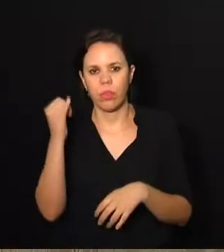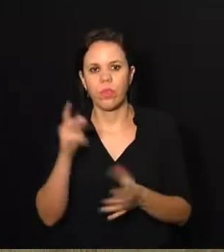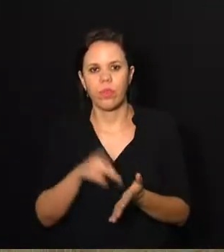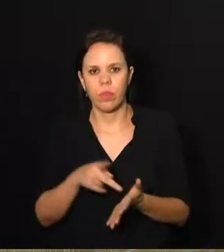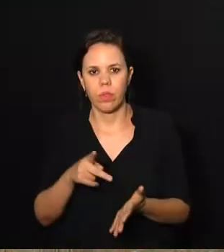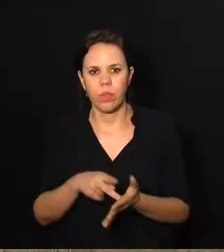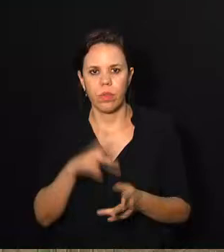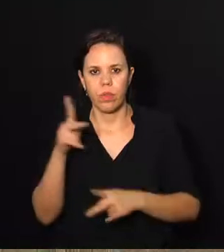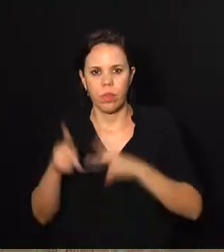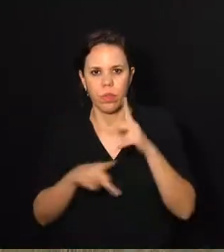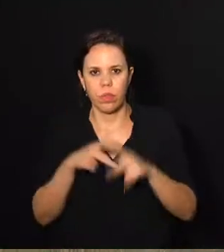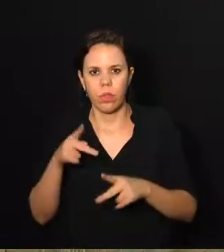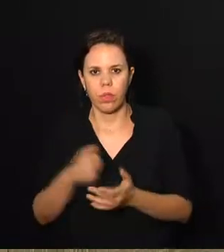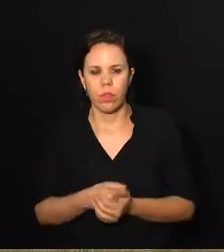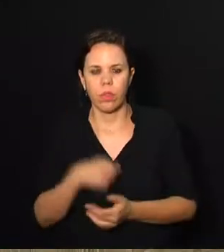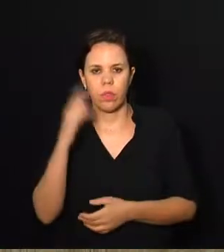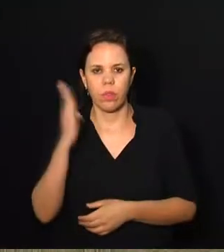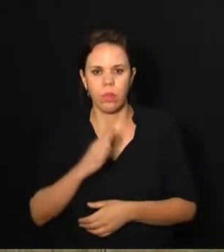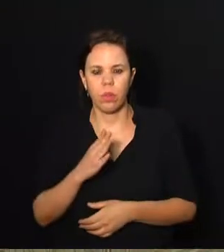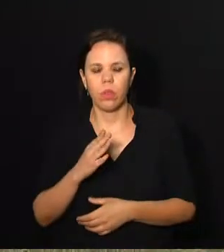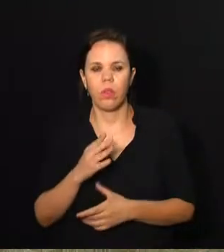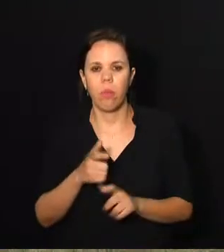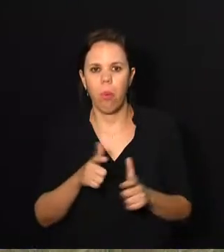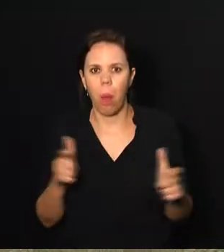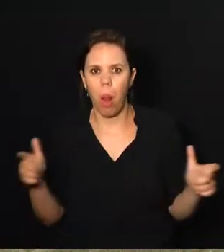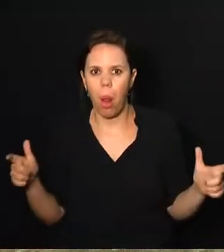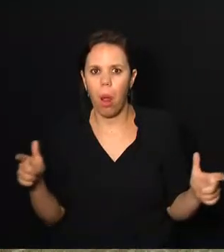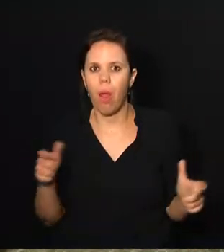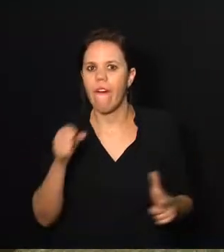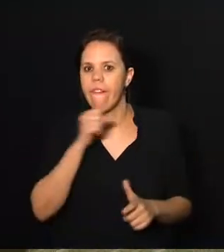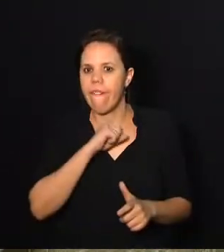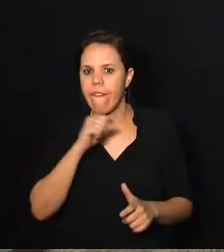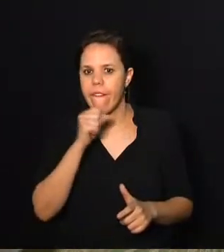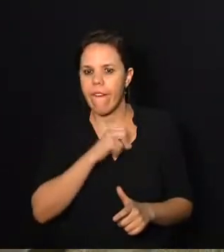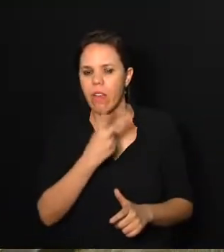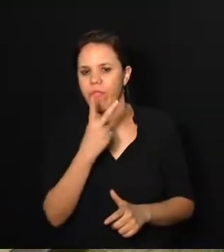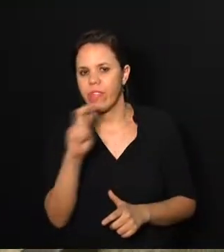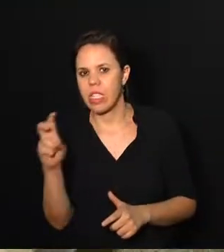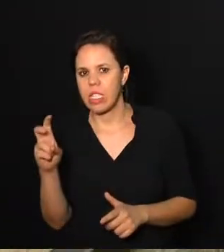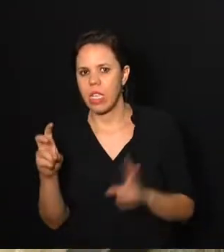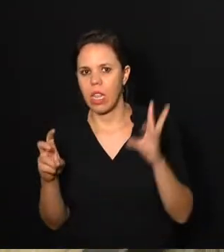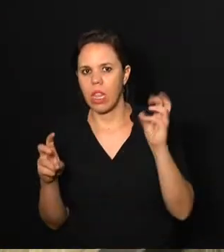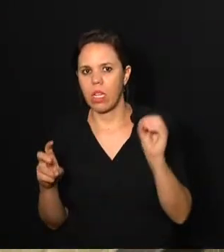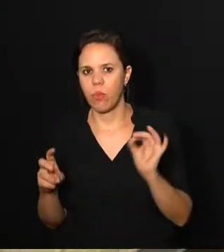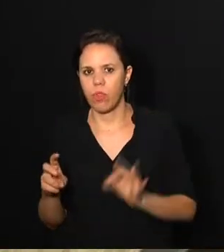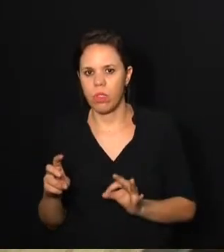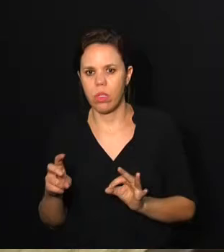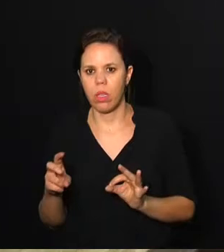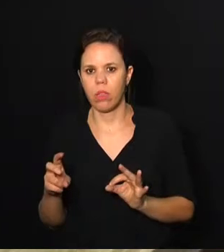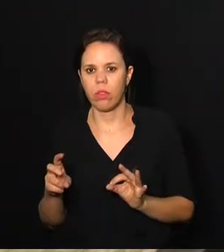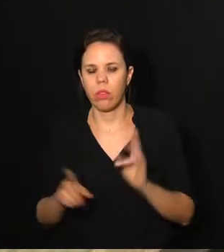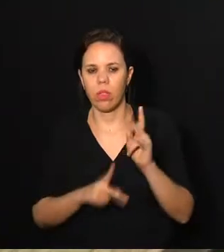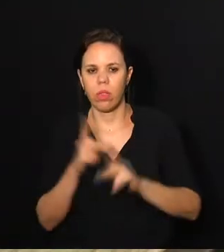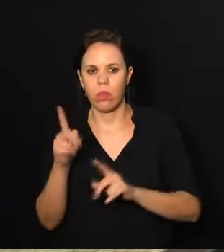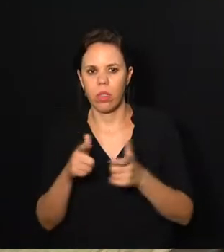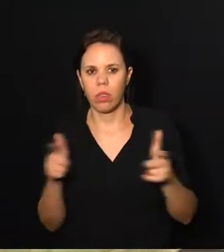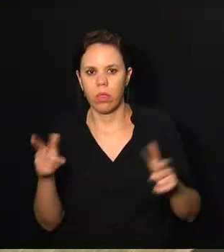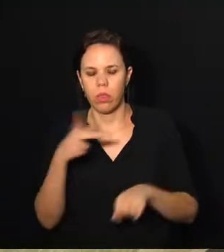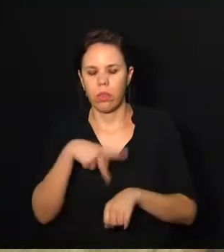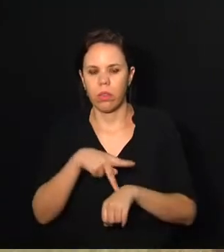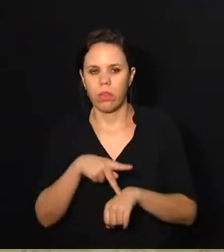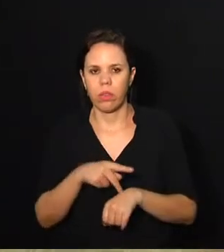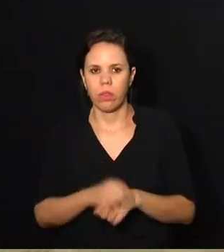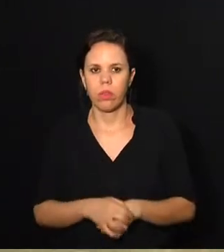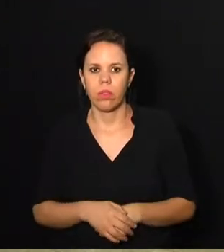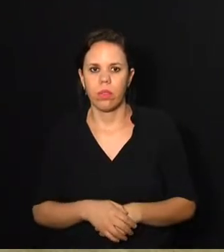A população brasileira, uma população que está envelhecendo, hoje em torno de 25% a 30% da população do país,